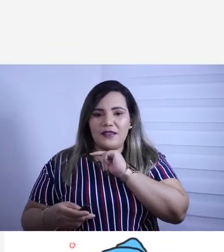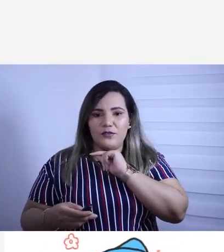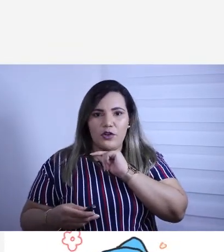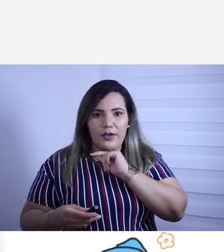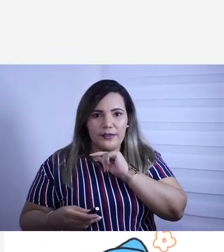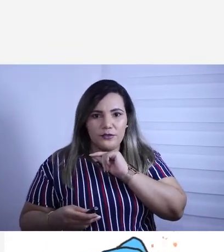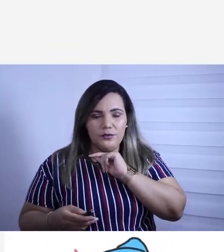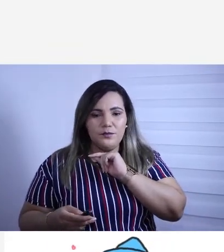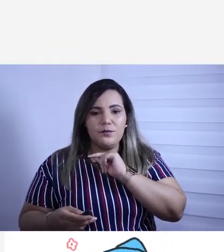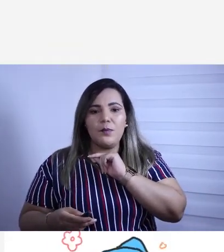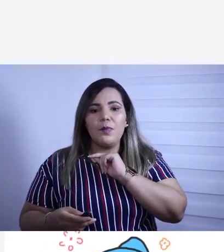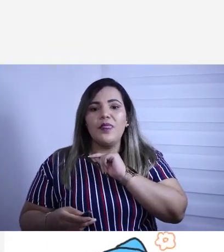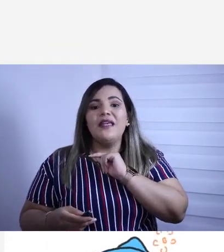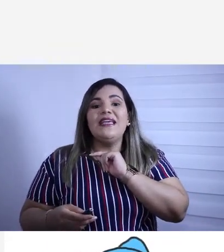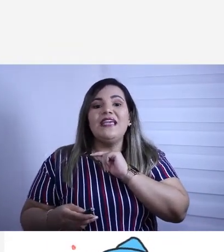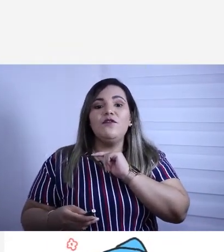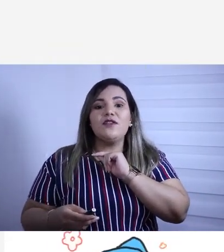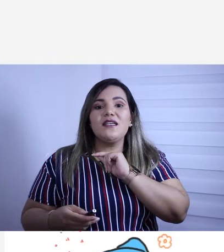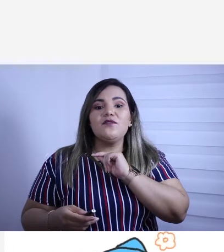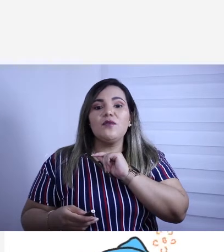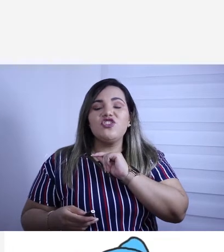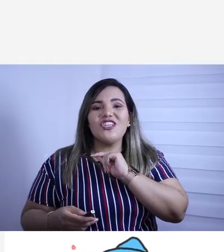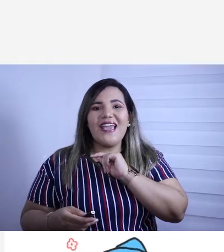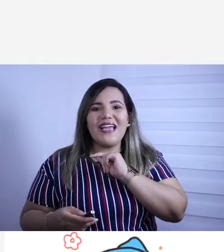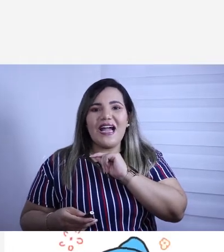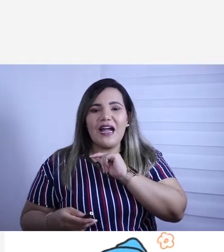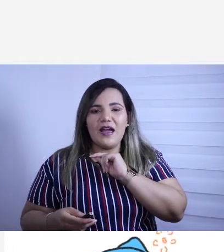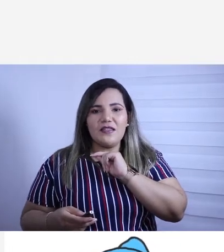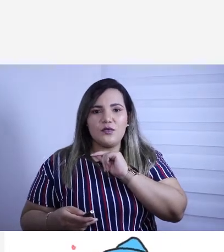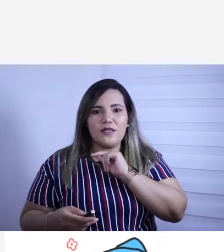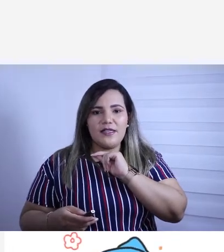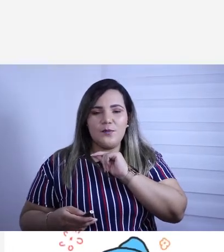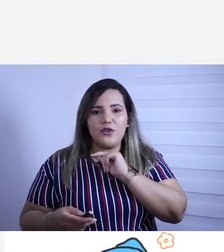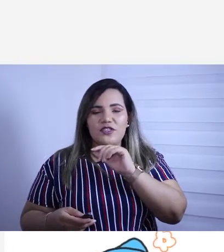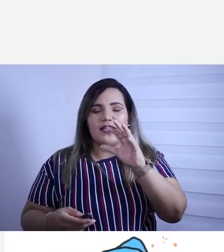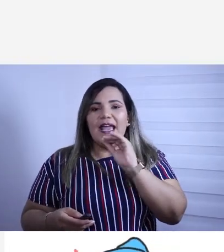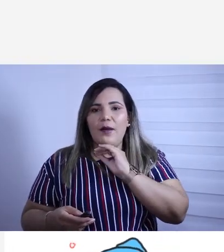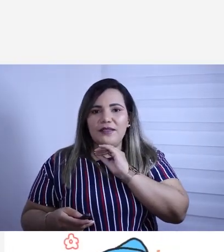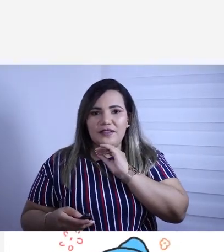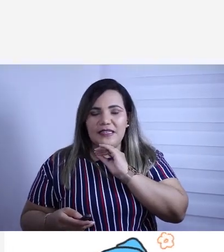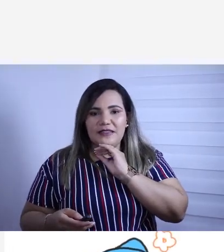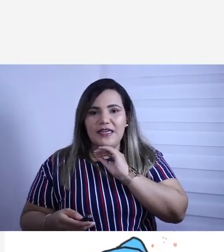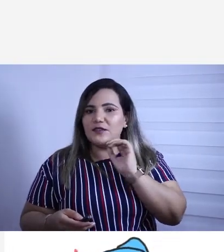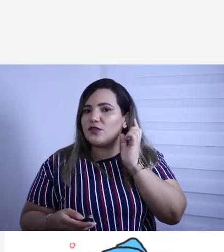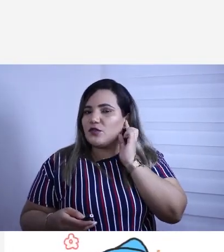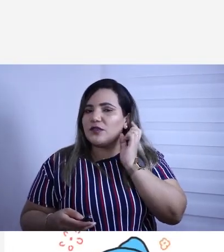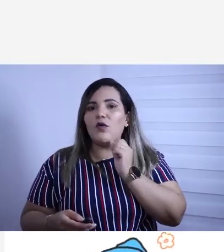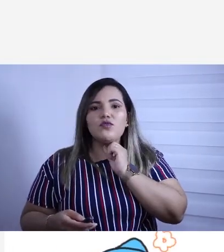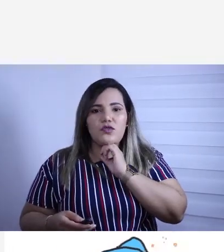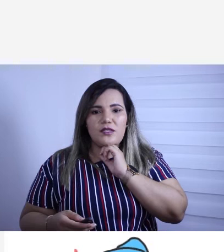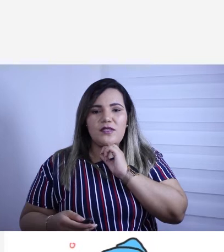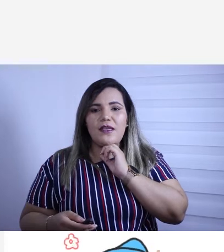o pronome relativo correto e vocês vão checar as suas respostas é uma atividade